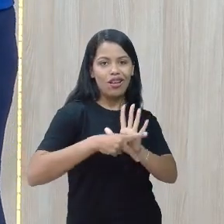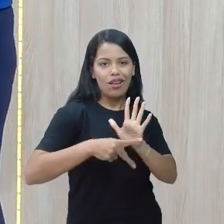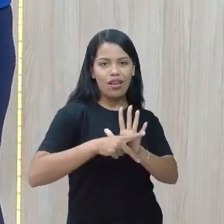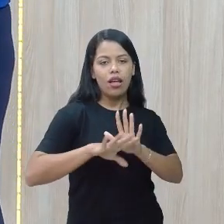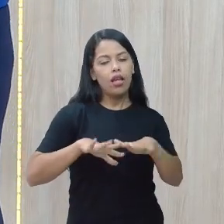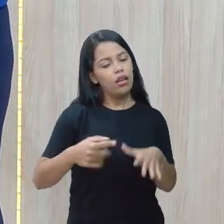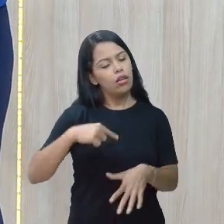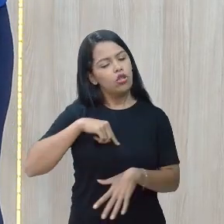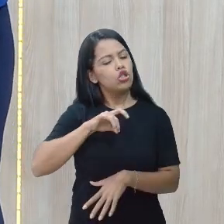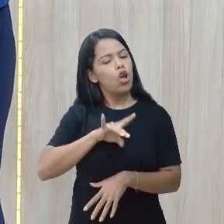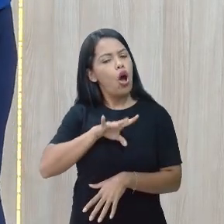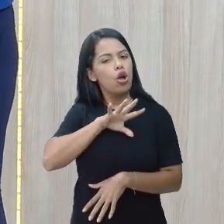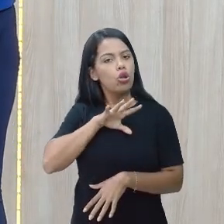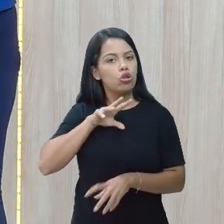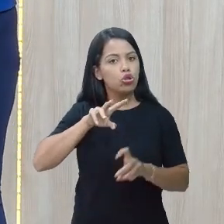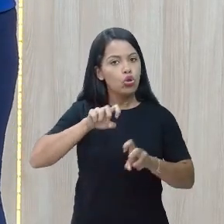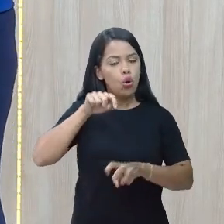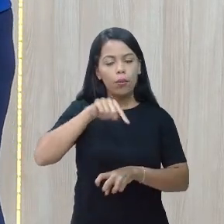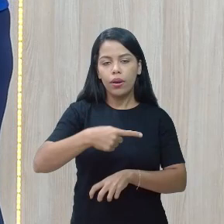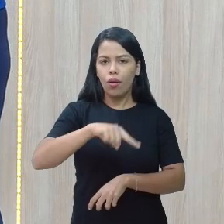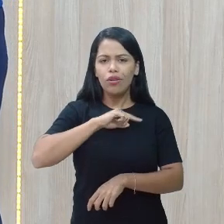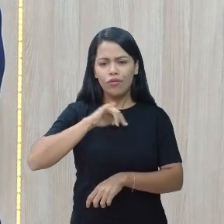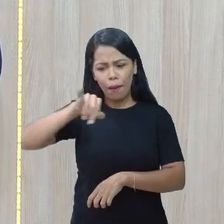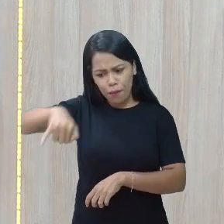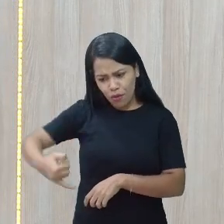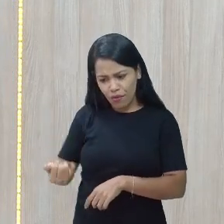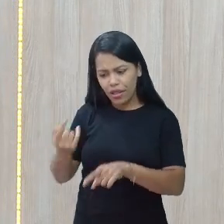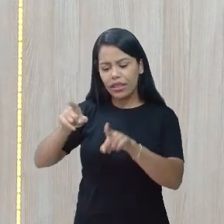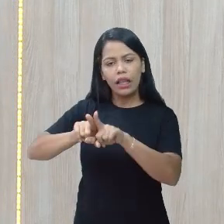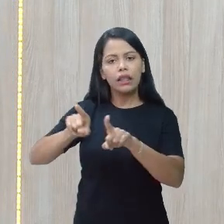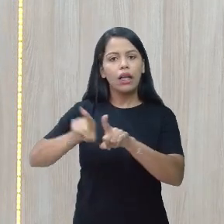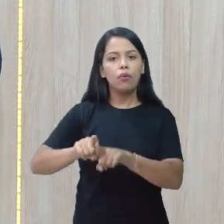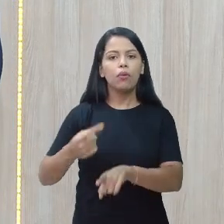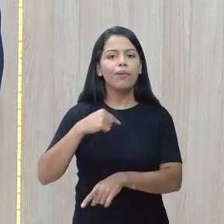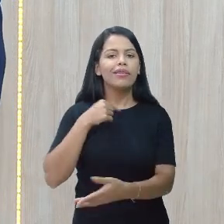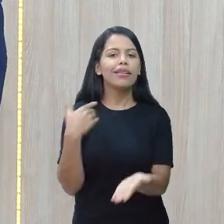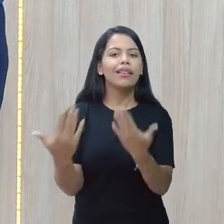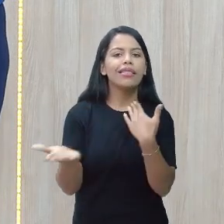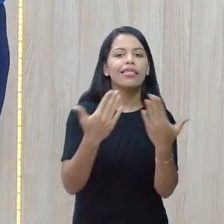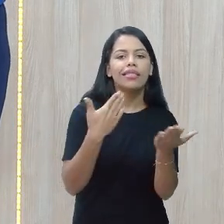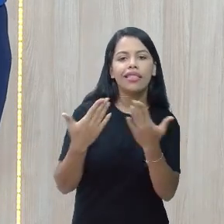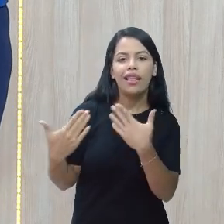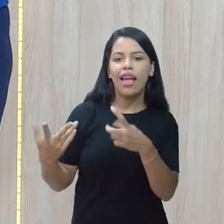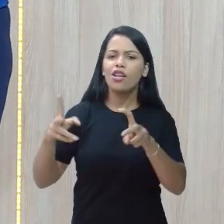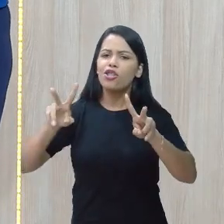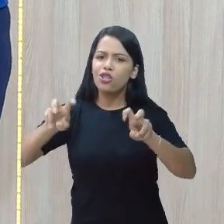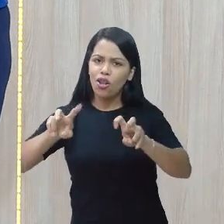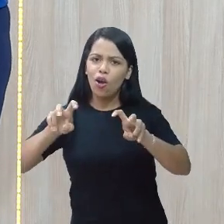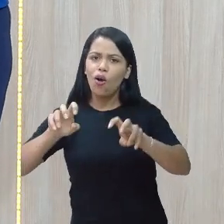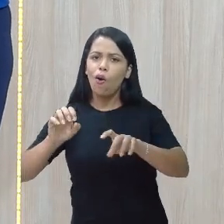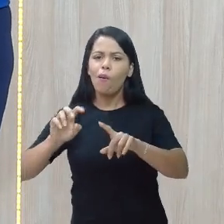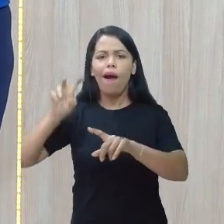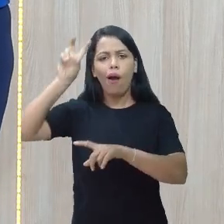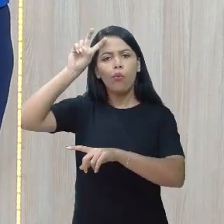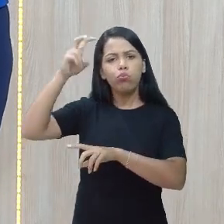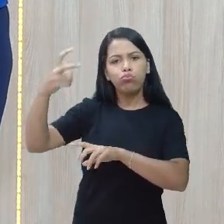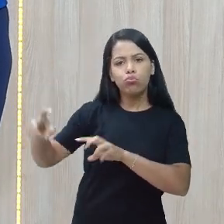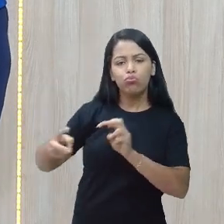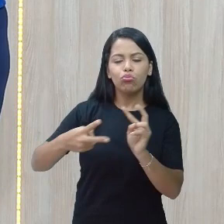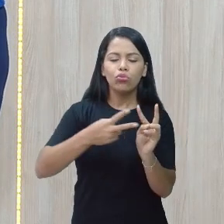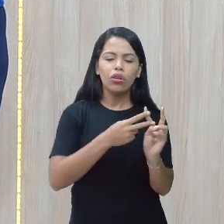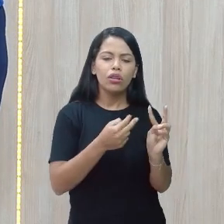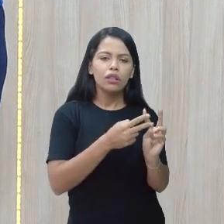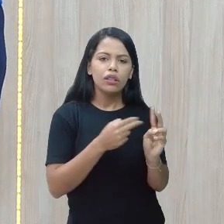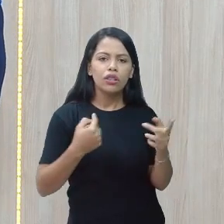só sobre a música indígena, a gente vai aproveitar para conversar um pouco sobre, né, a cultura